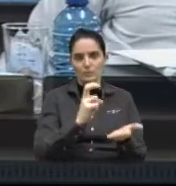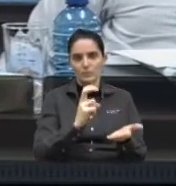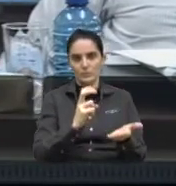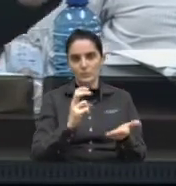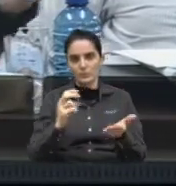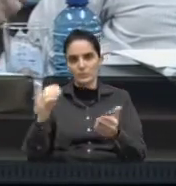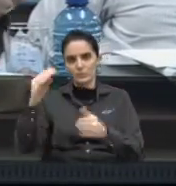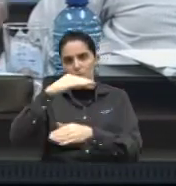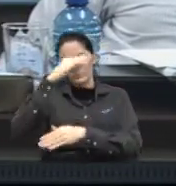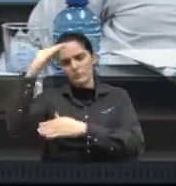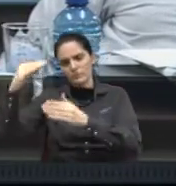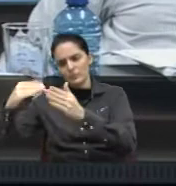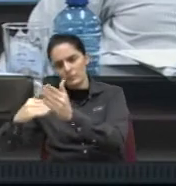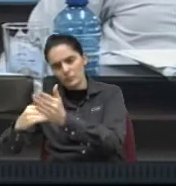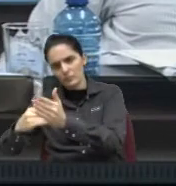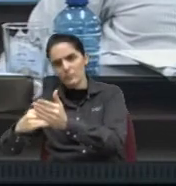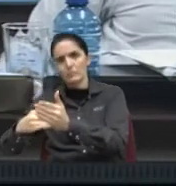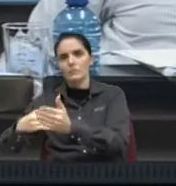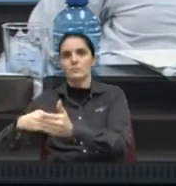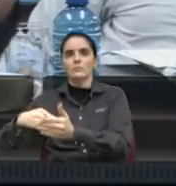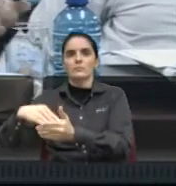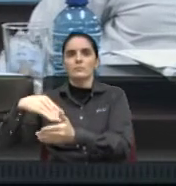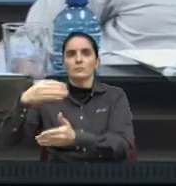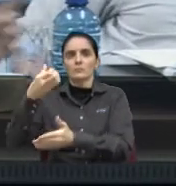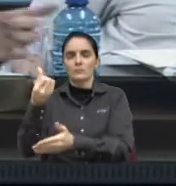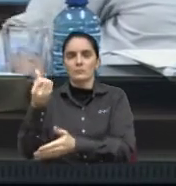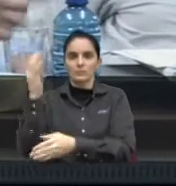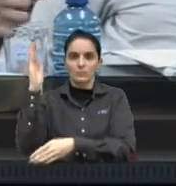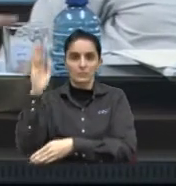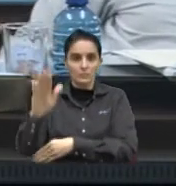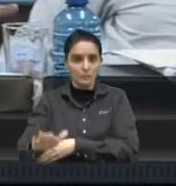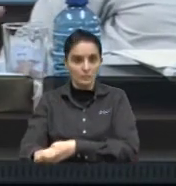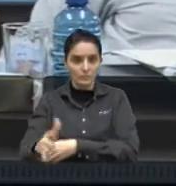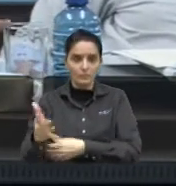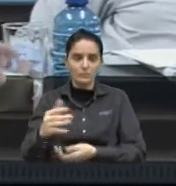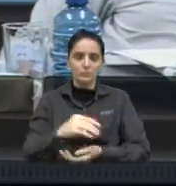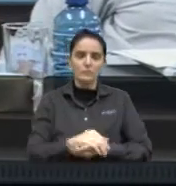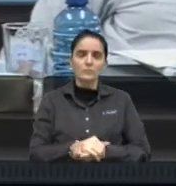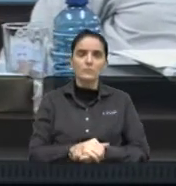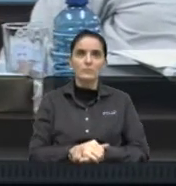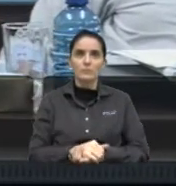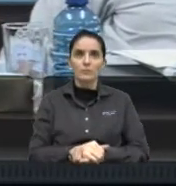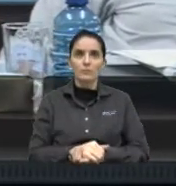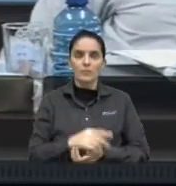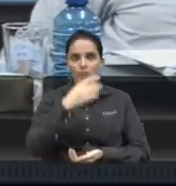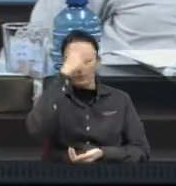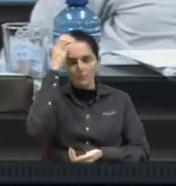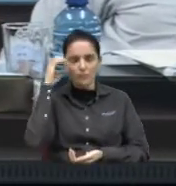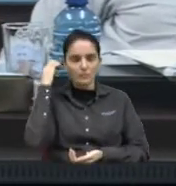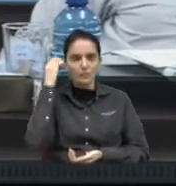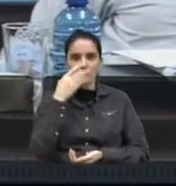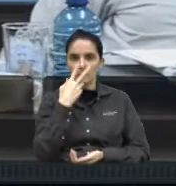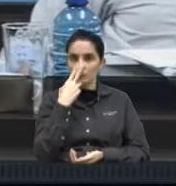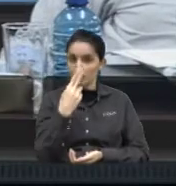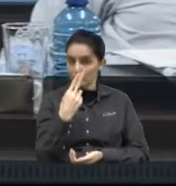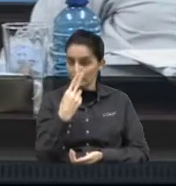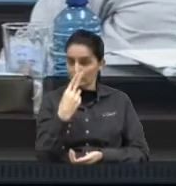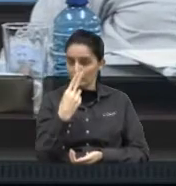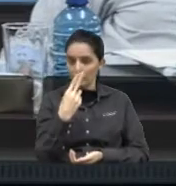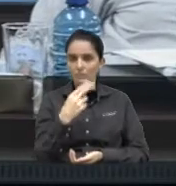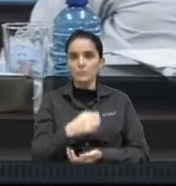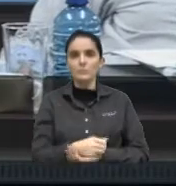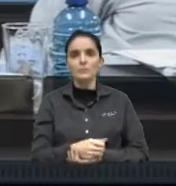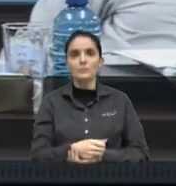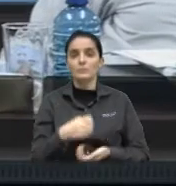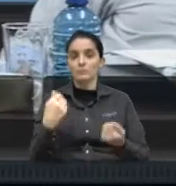temos uma gama muito grande já participar em outros períodos então eu acho que essa é esses pontos eles devem